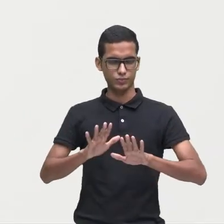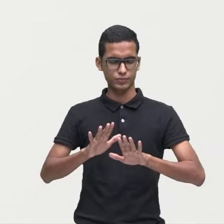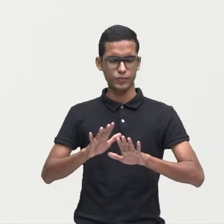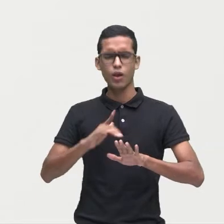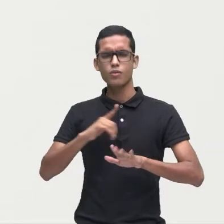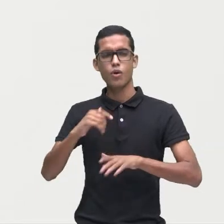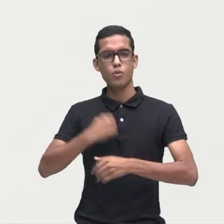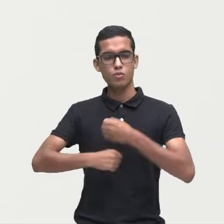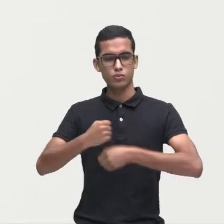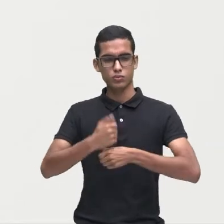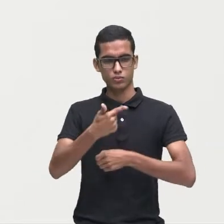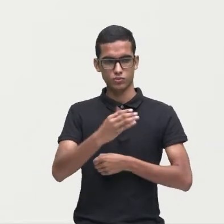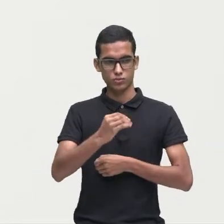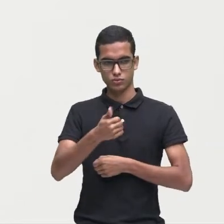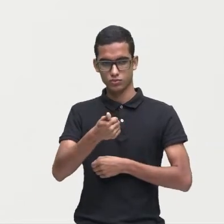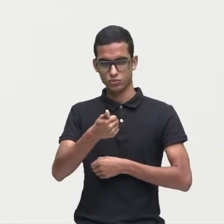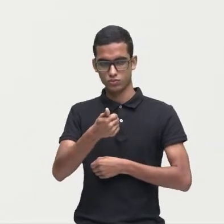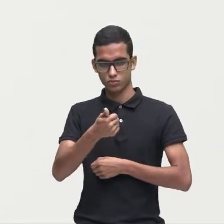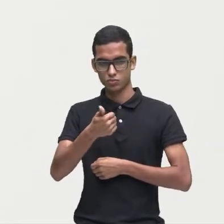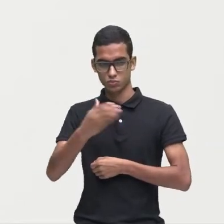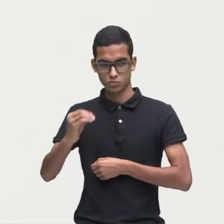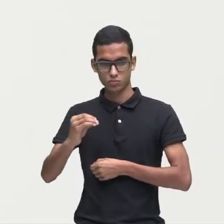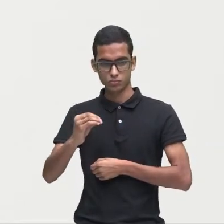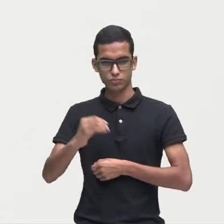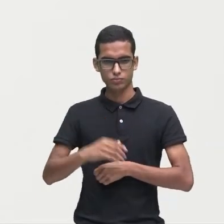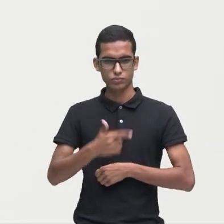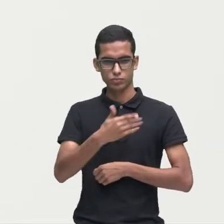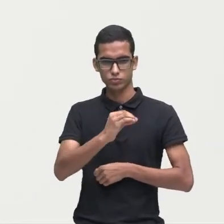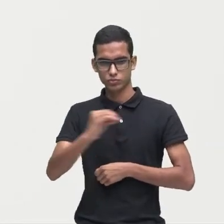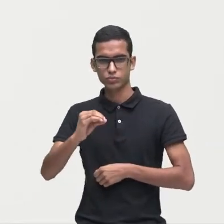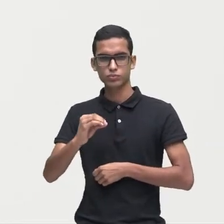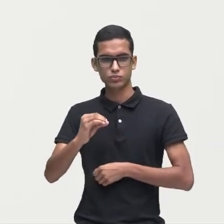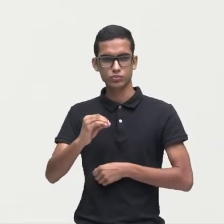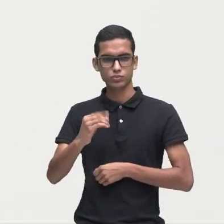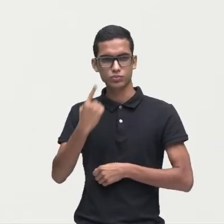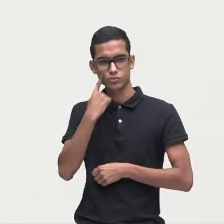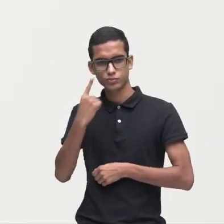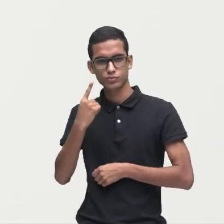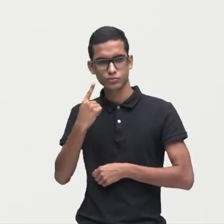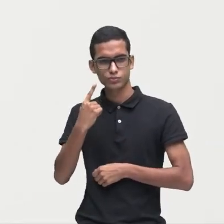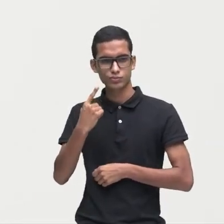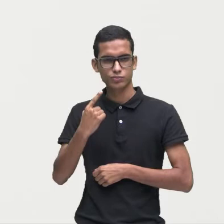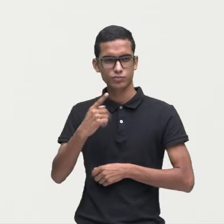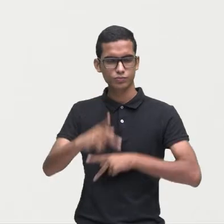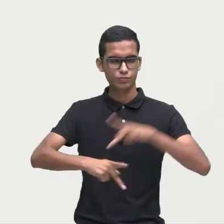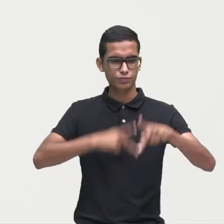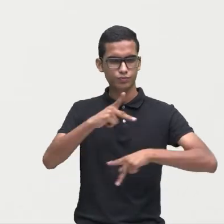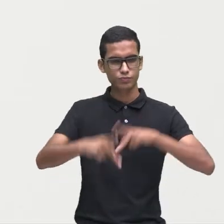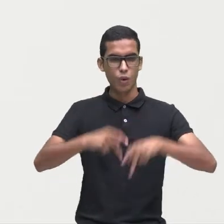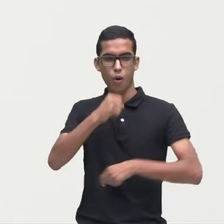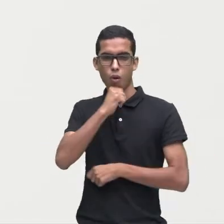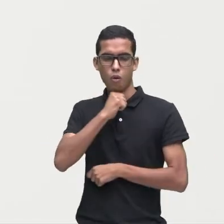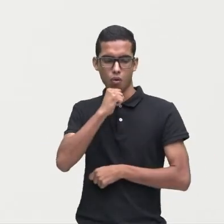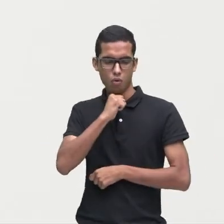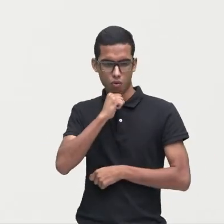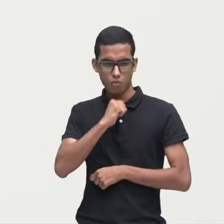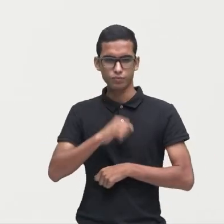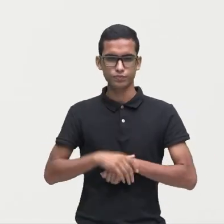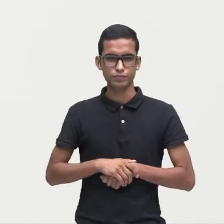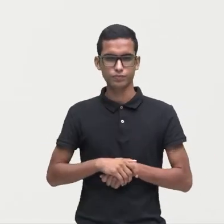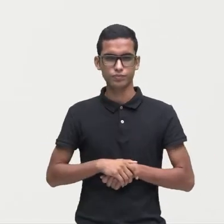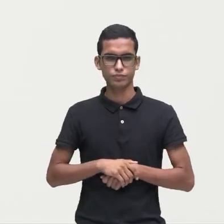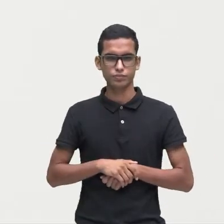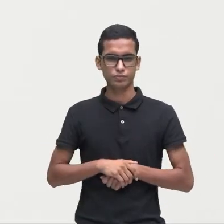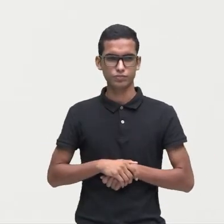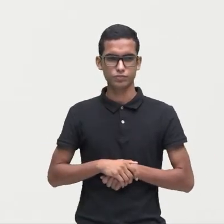ano 2000, tá? Naquela época mostrou uma diminuição da população idosa, tá? Vou pegar até 65 anos.